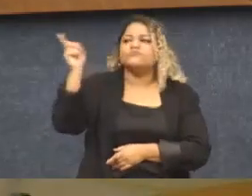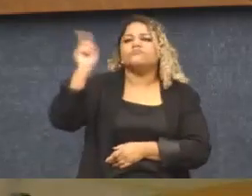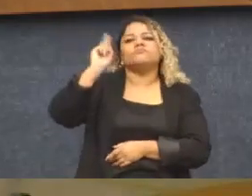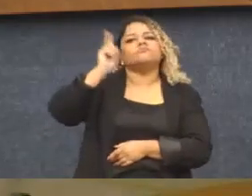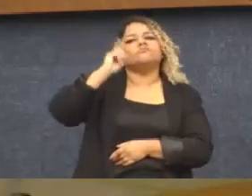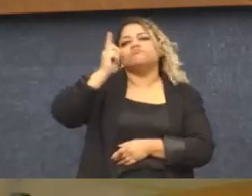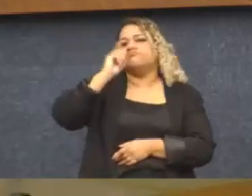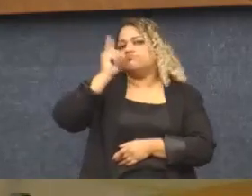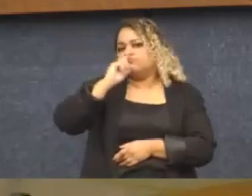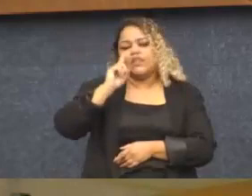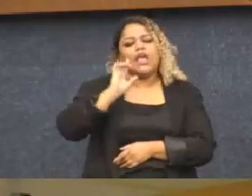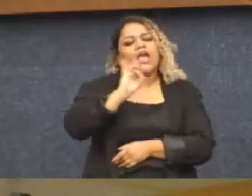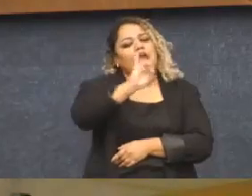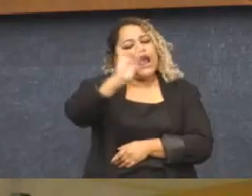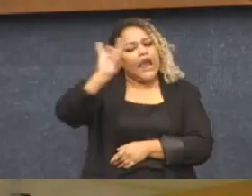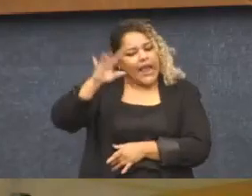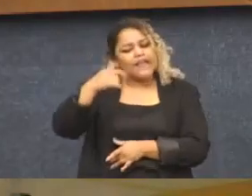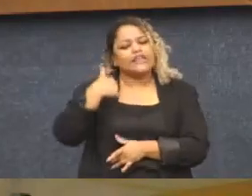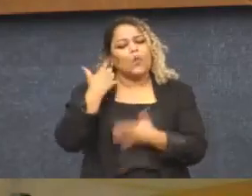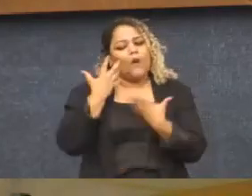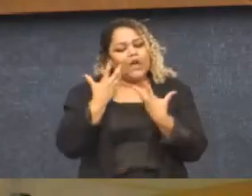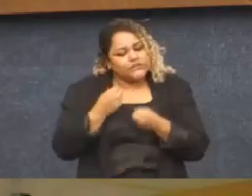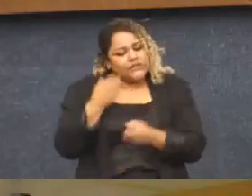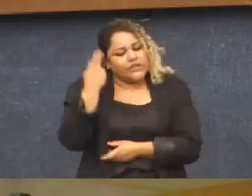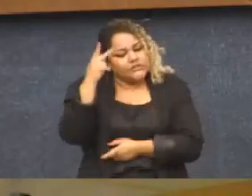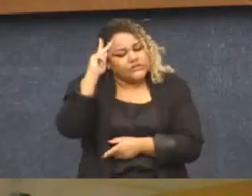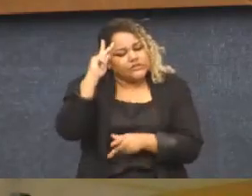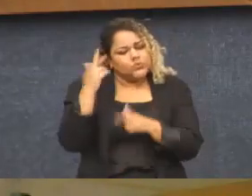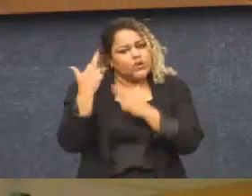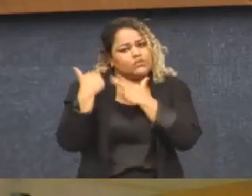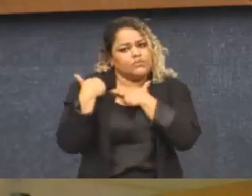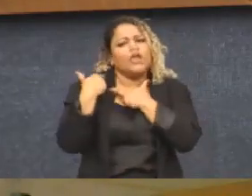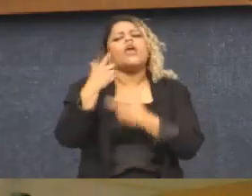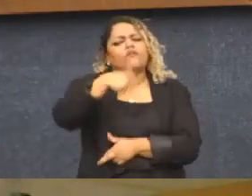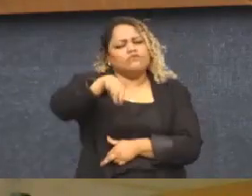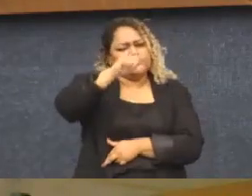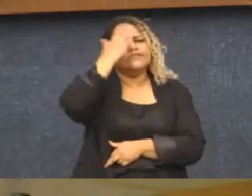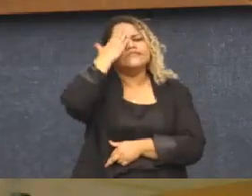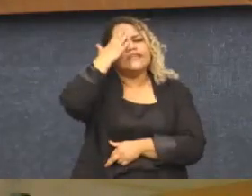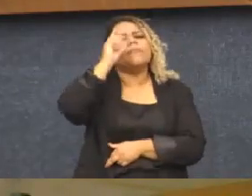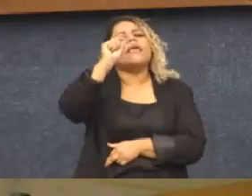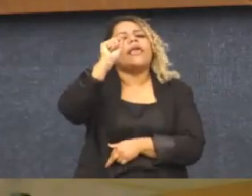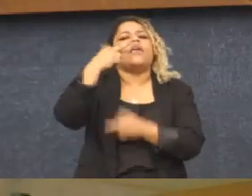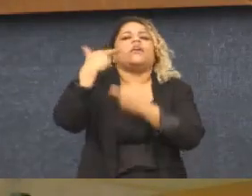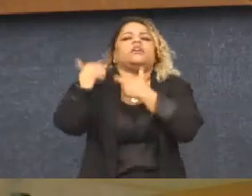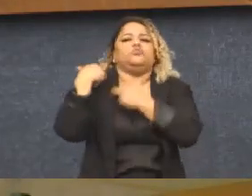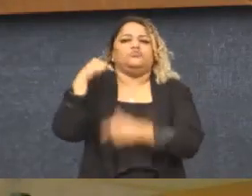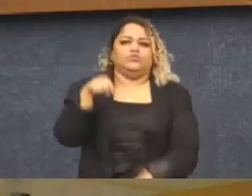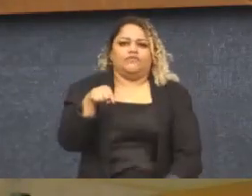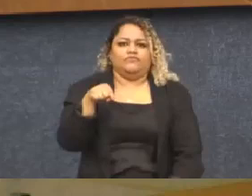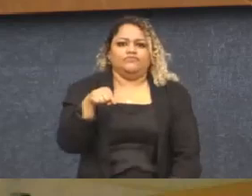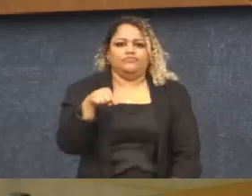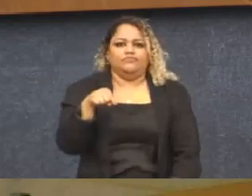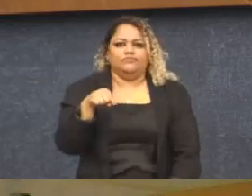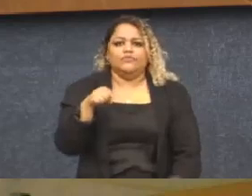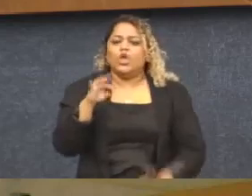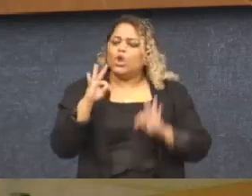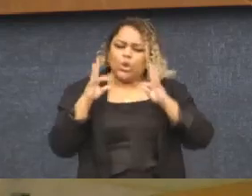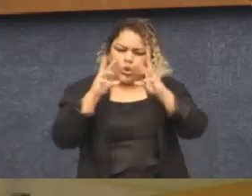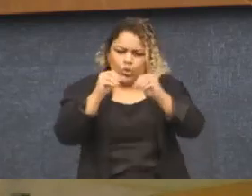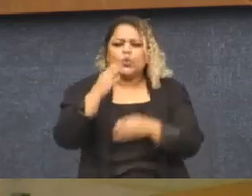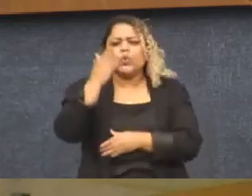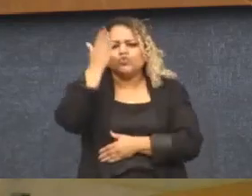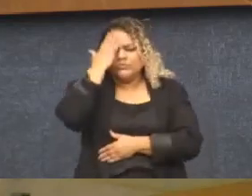Cada um que assuma a sua responsabilidade aqui, e todo mundo sabe de quem é a responsabilidade dessa história. Ela é conhecida na Câmara